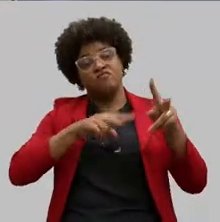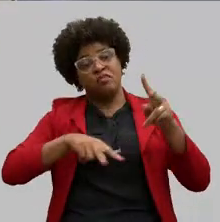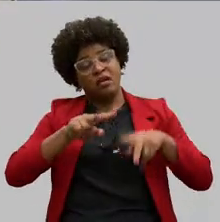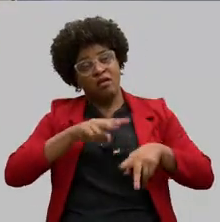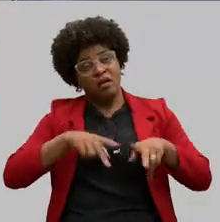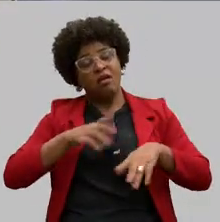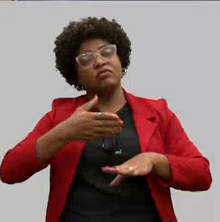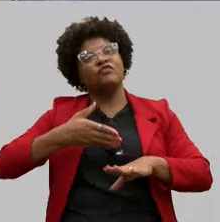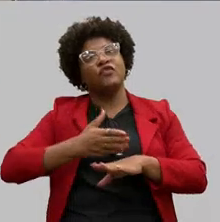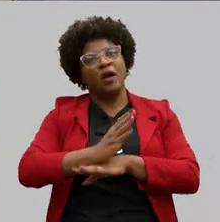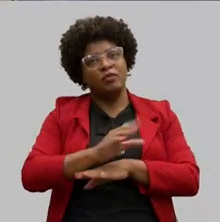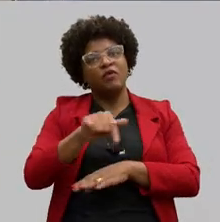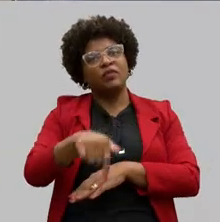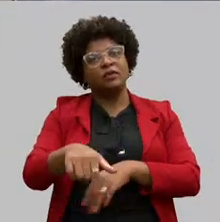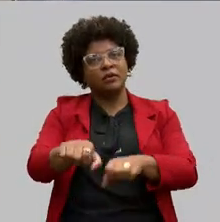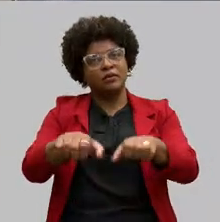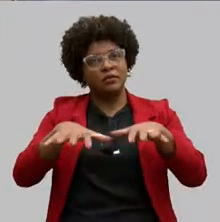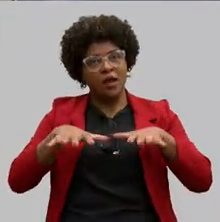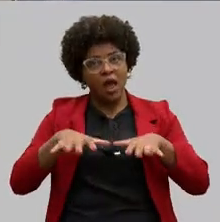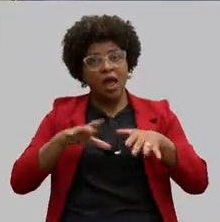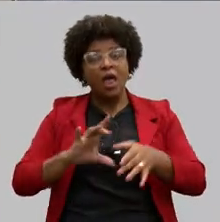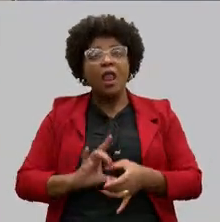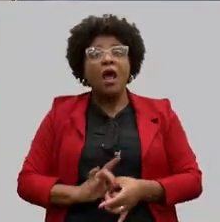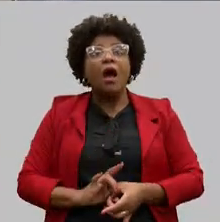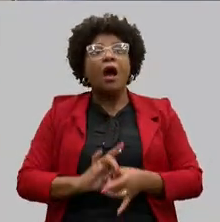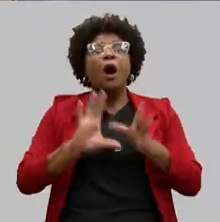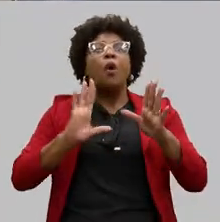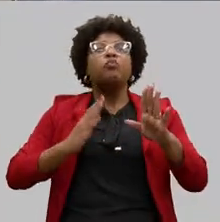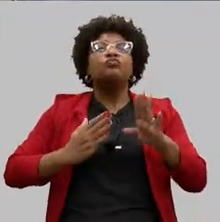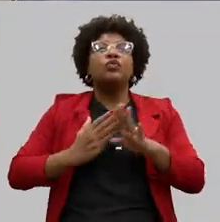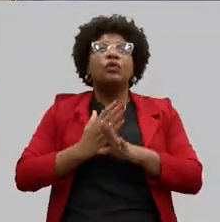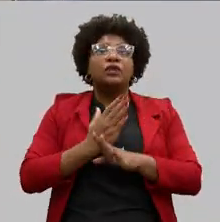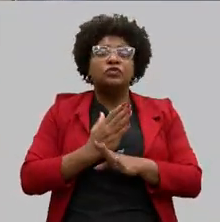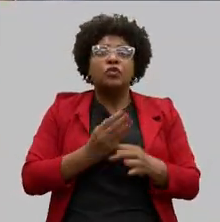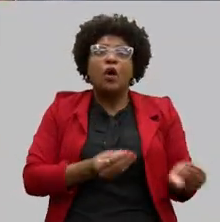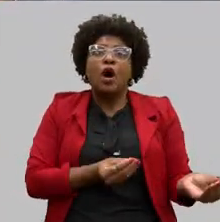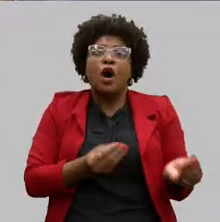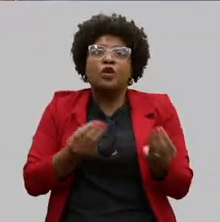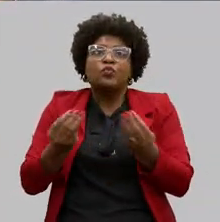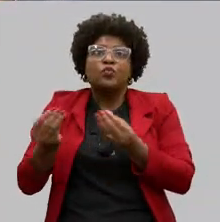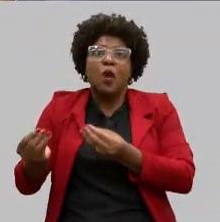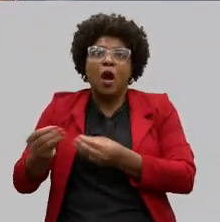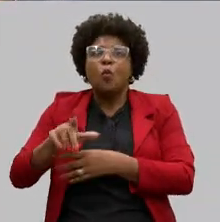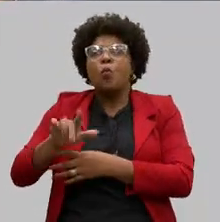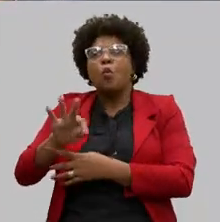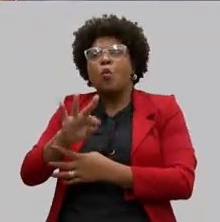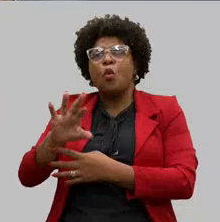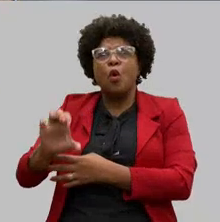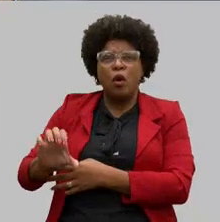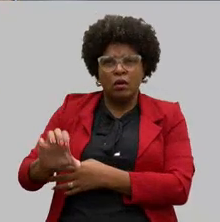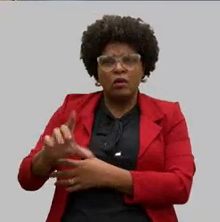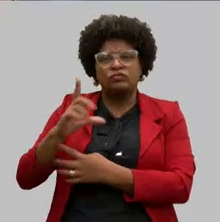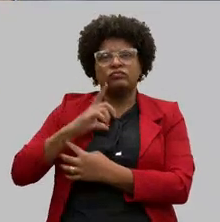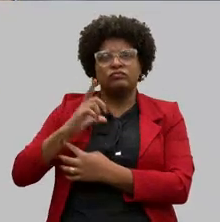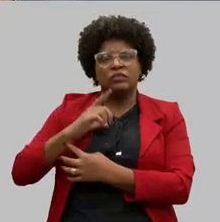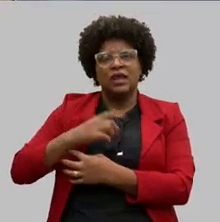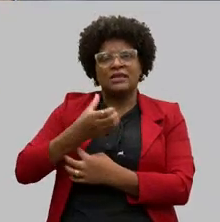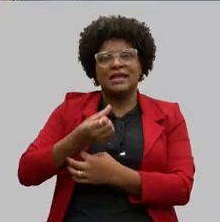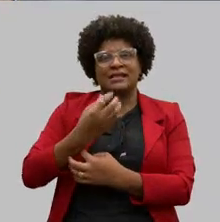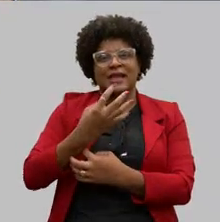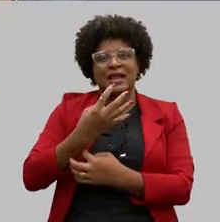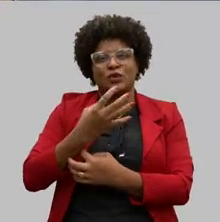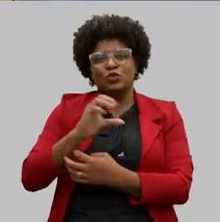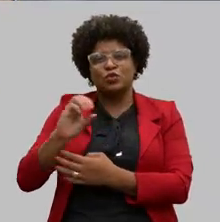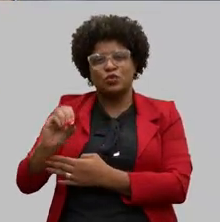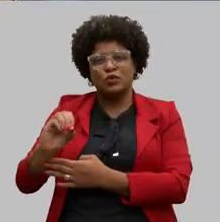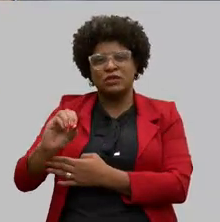autoriza o poder executivo doar ao município de Iguatama o imóvel com área de 600 m qu situada na Rua 4 n